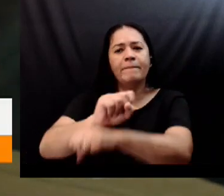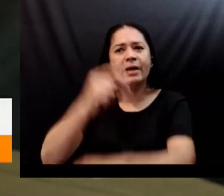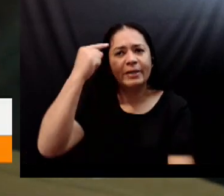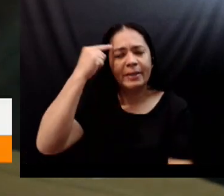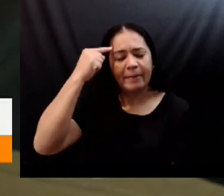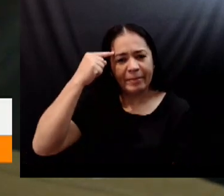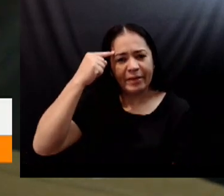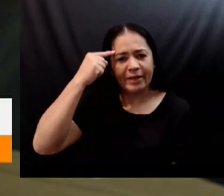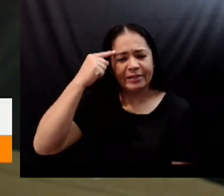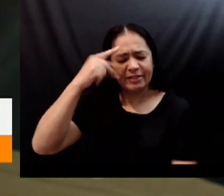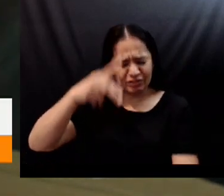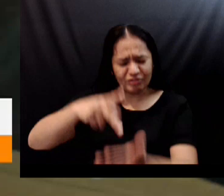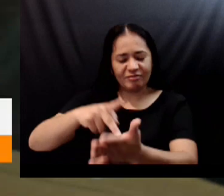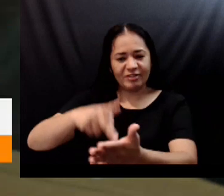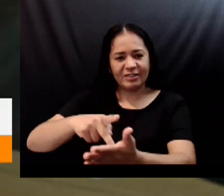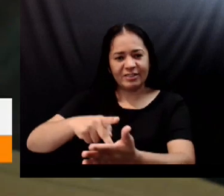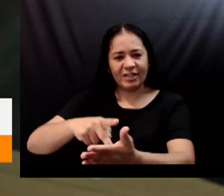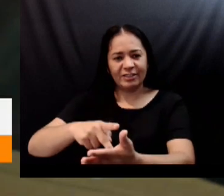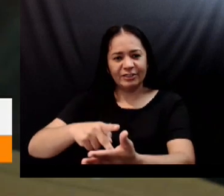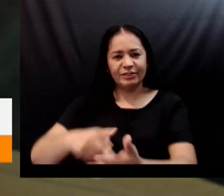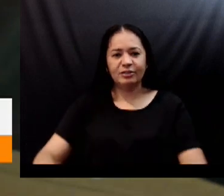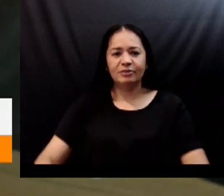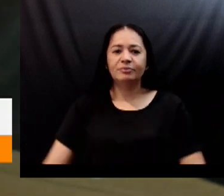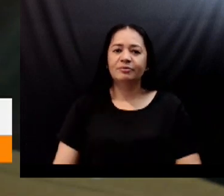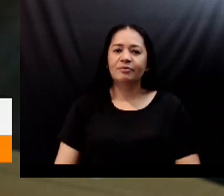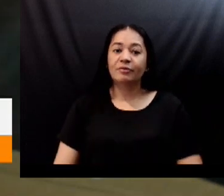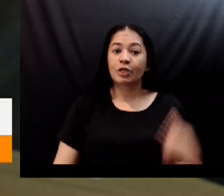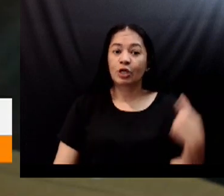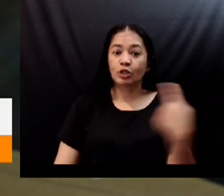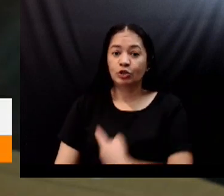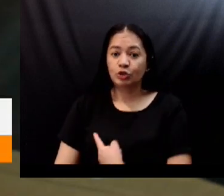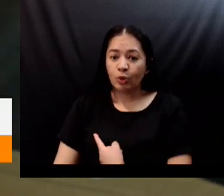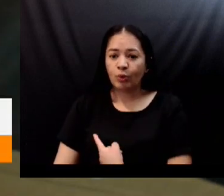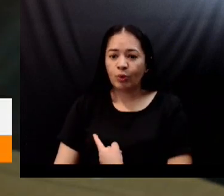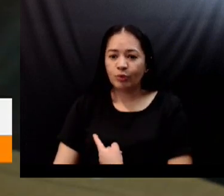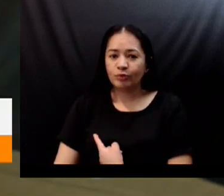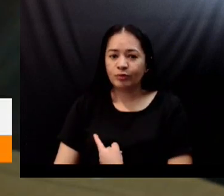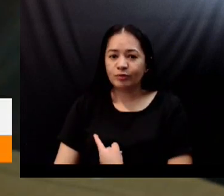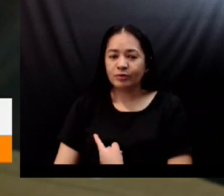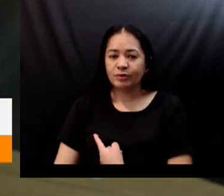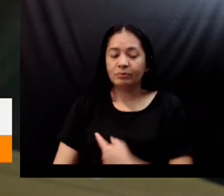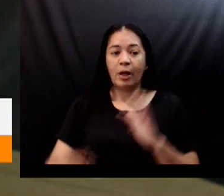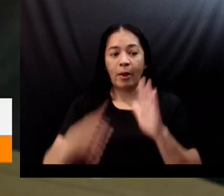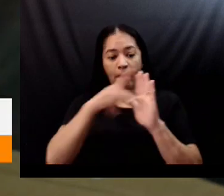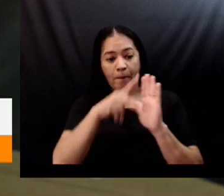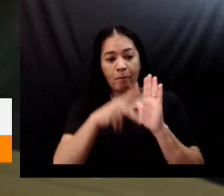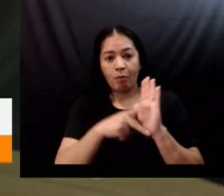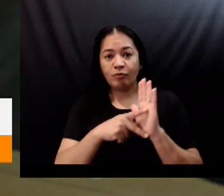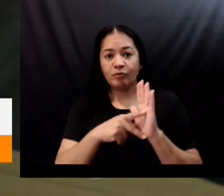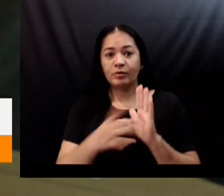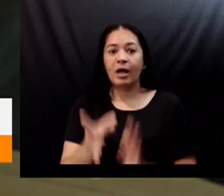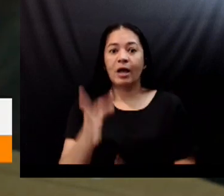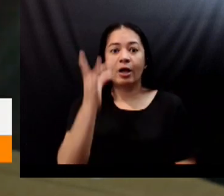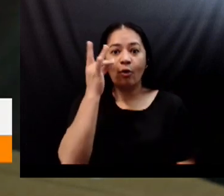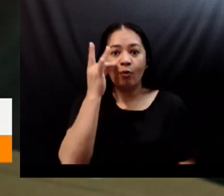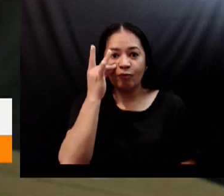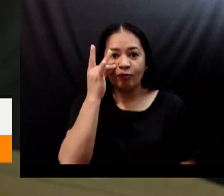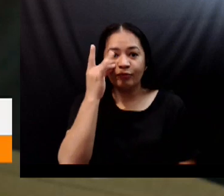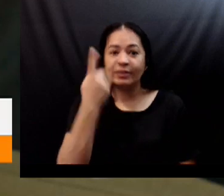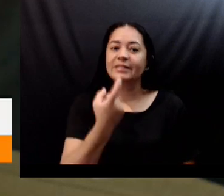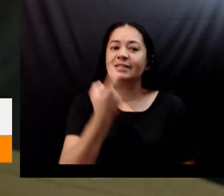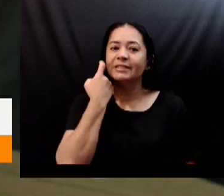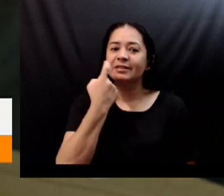realistas, bem racional aqui. Nós estamos em um programa ao vivo, na sexta-feira de manhã, com